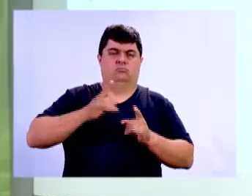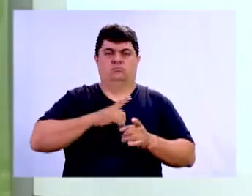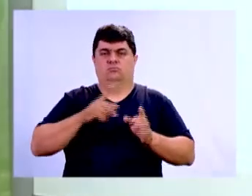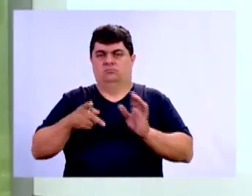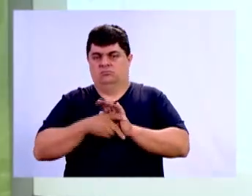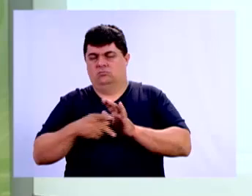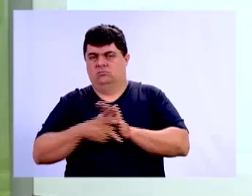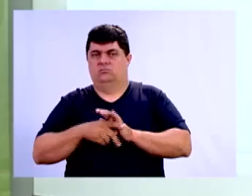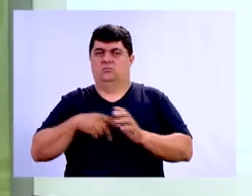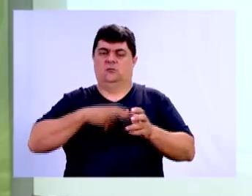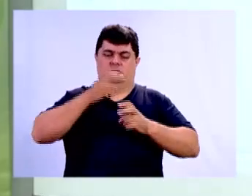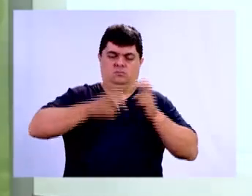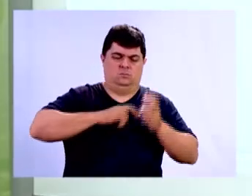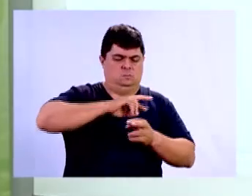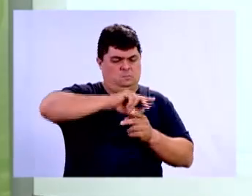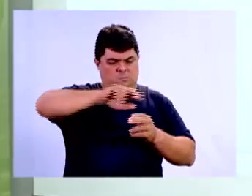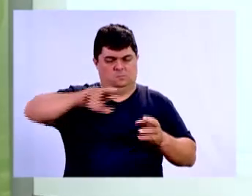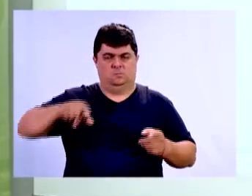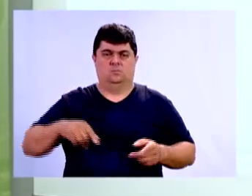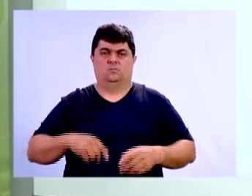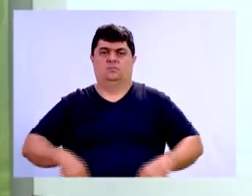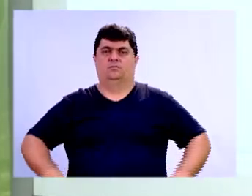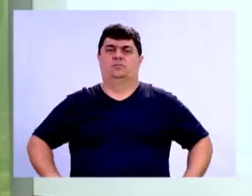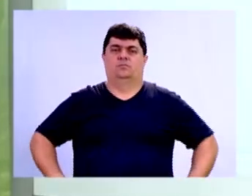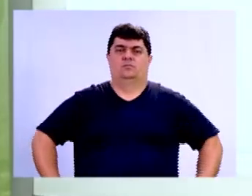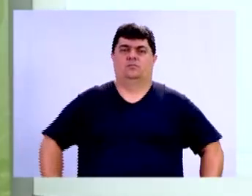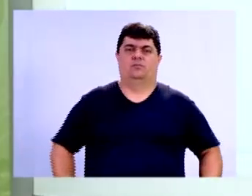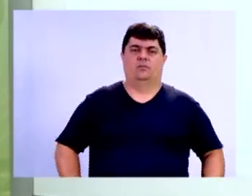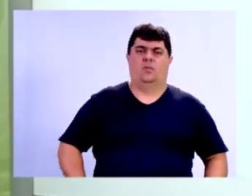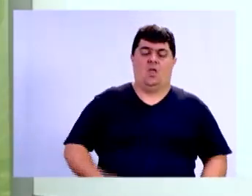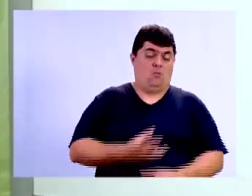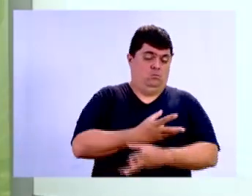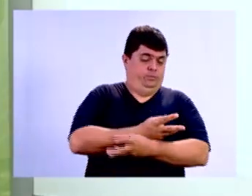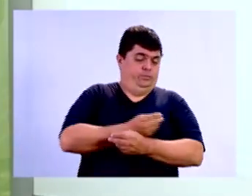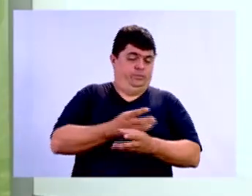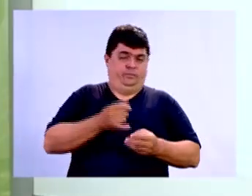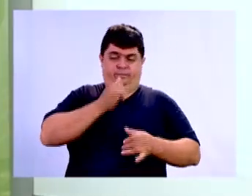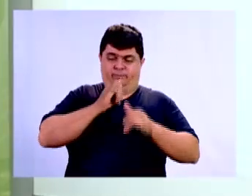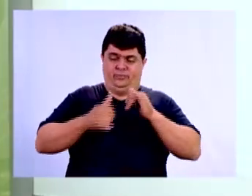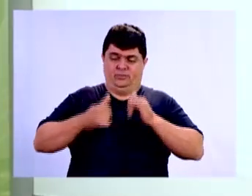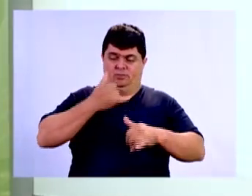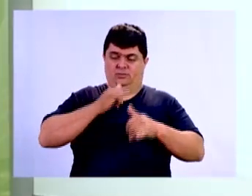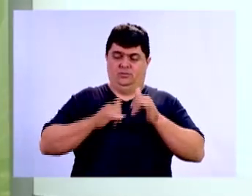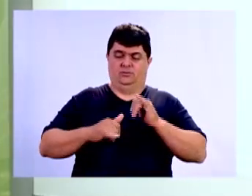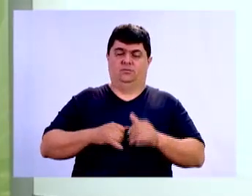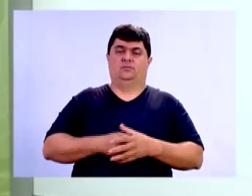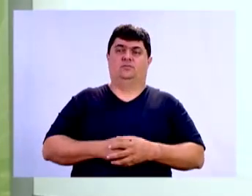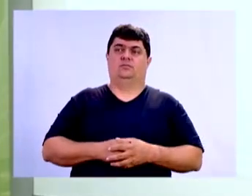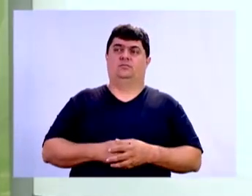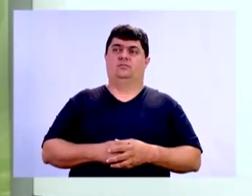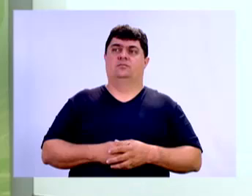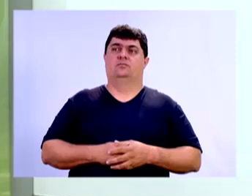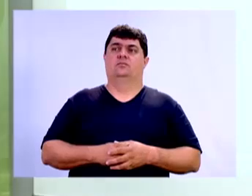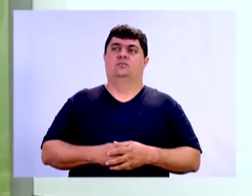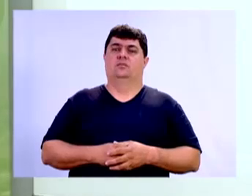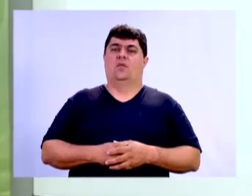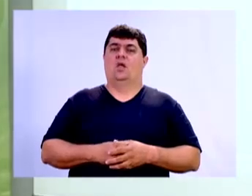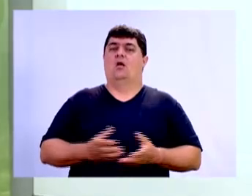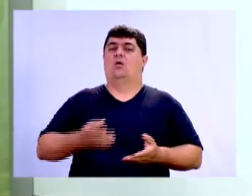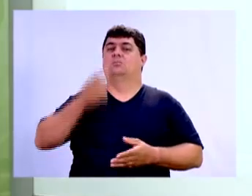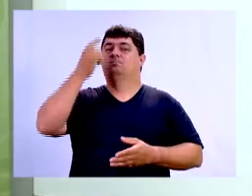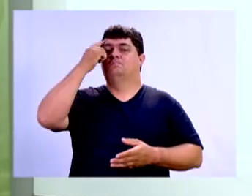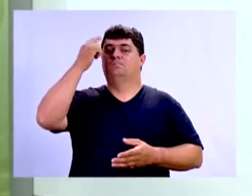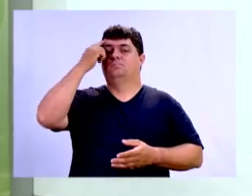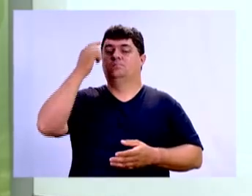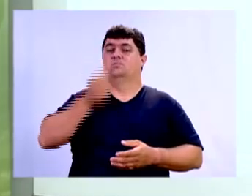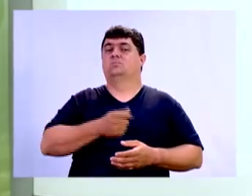que são computadores e computadores e mais computadores. É uma enorme quantidade de energia, gente, é uma coisa absurda. Agora imagina a quantidade